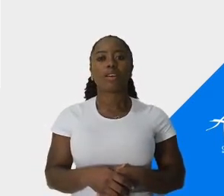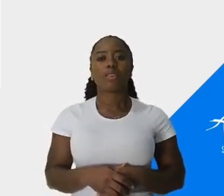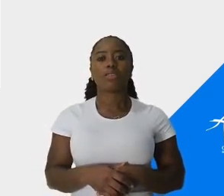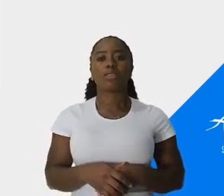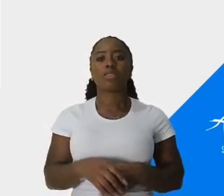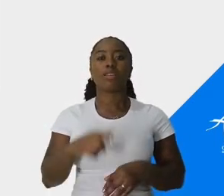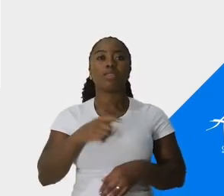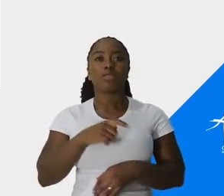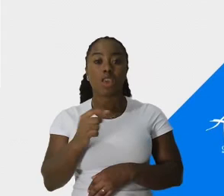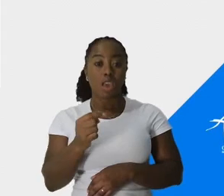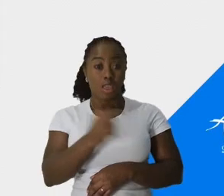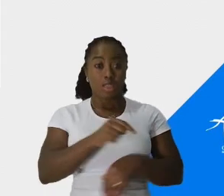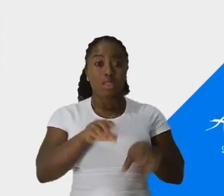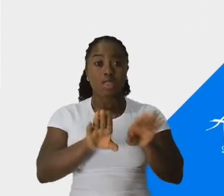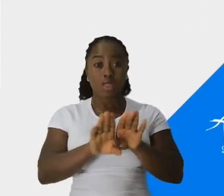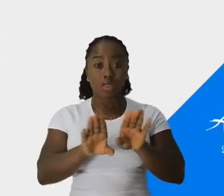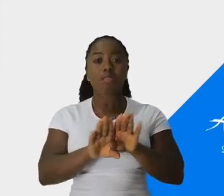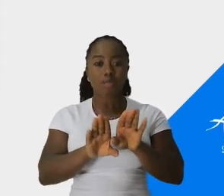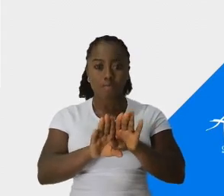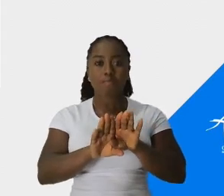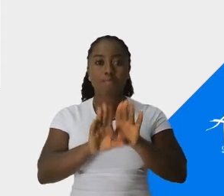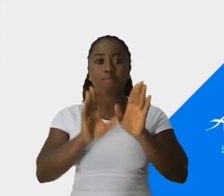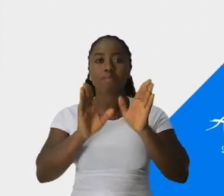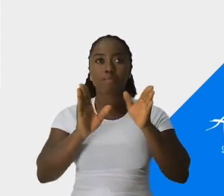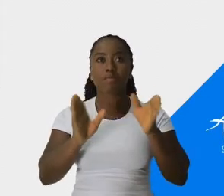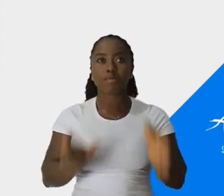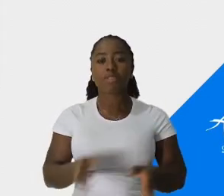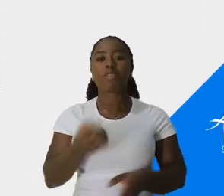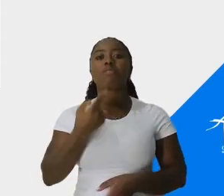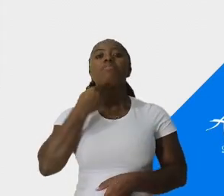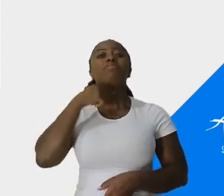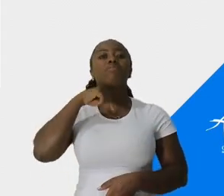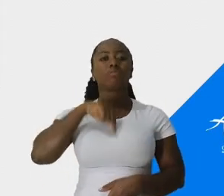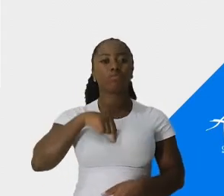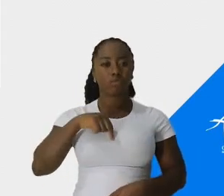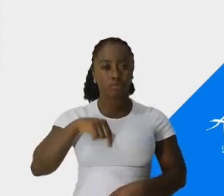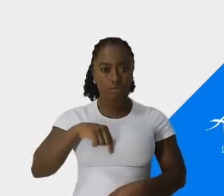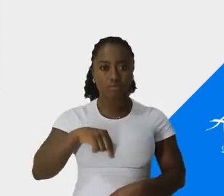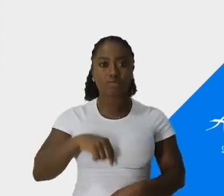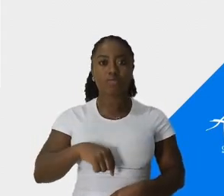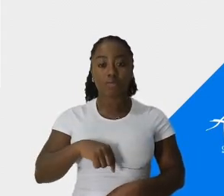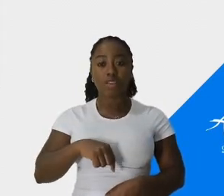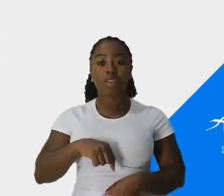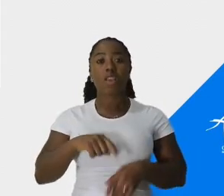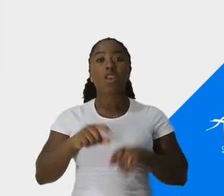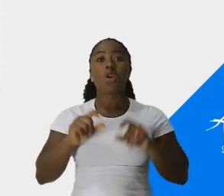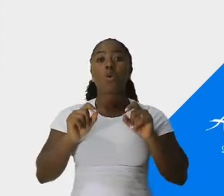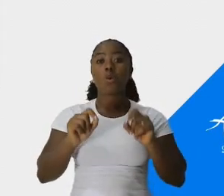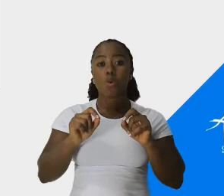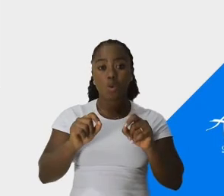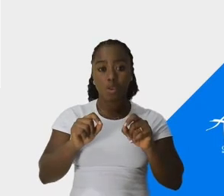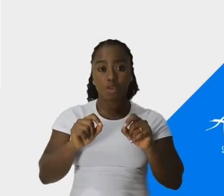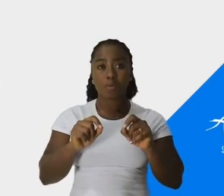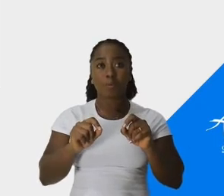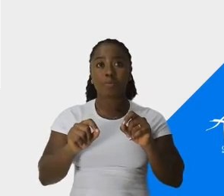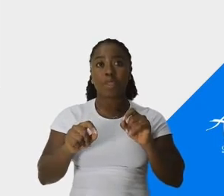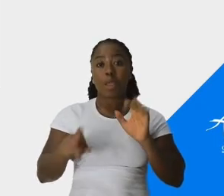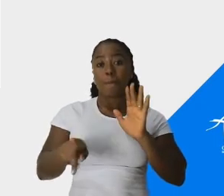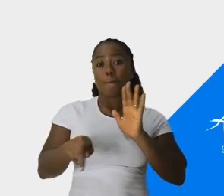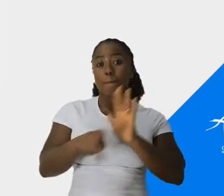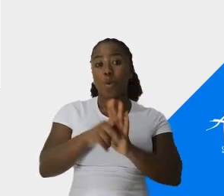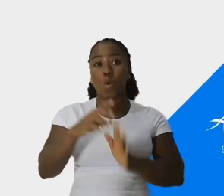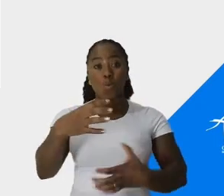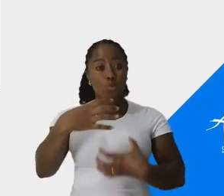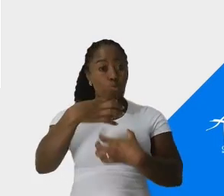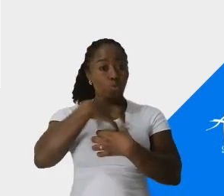femoral, guiada por arteriografia, né? Então, esse anestésico, ele vai funcionar e depois a gente vê